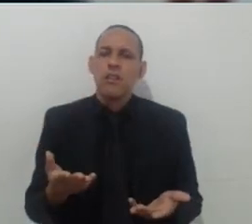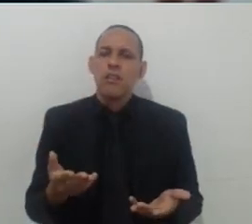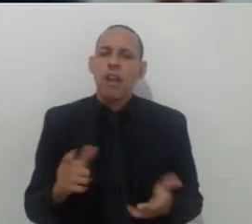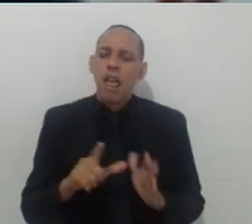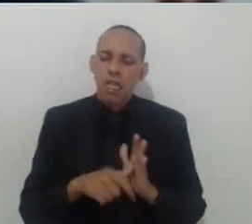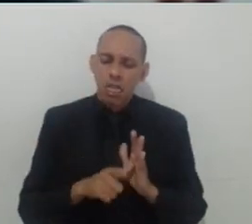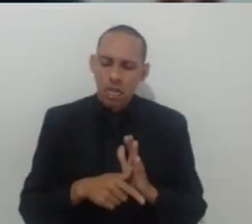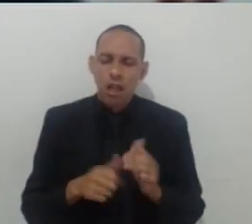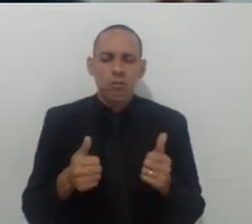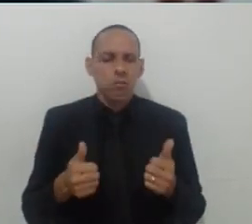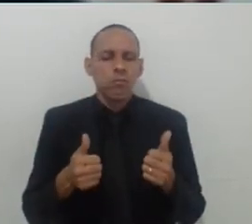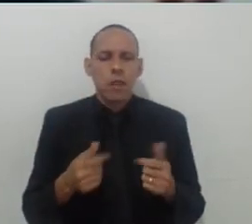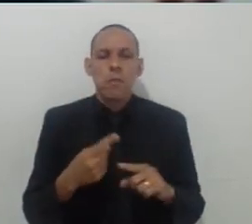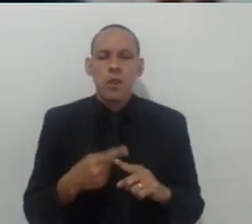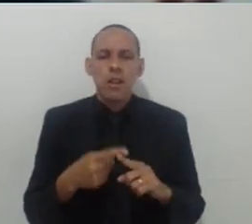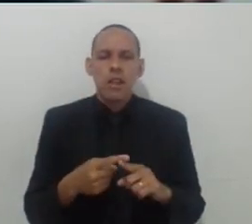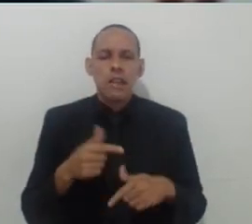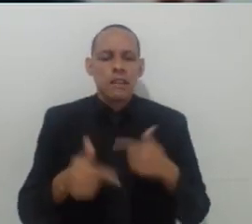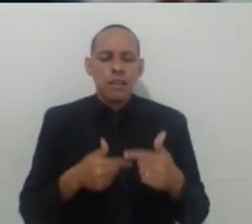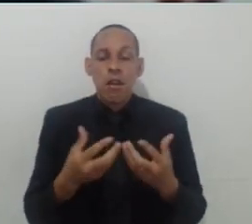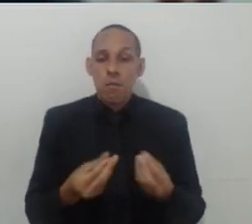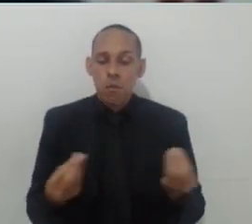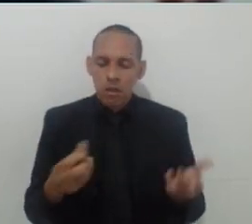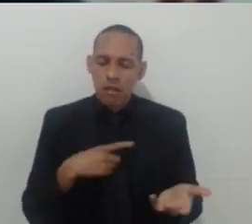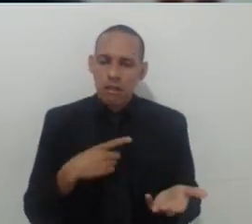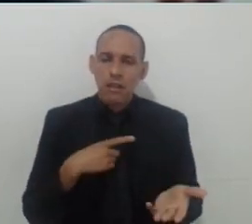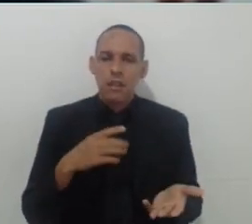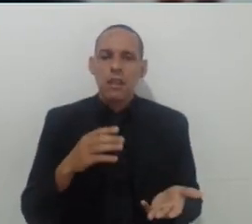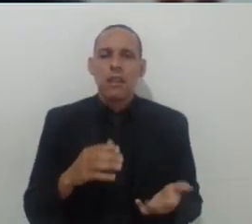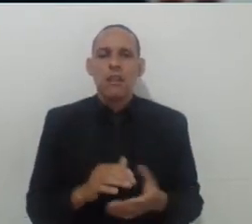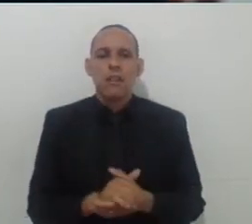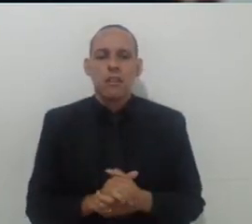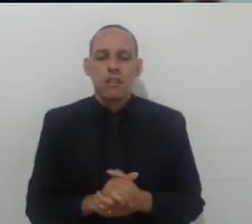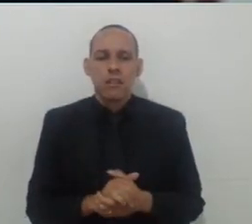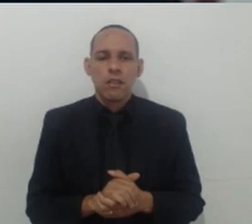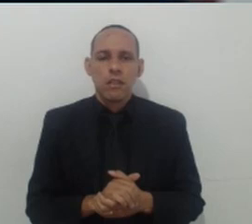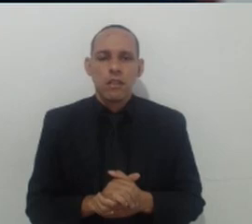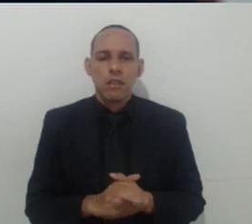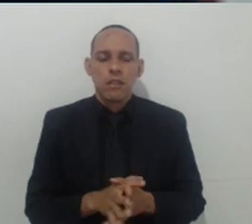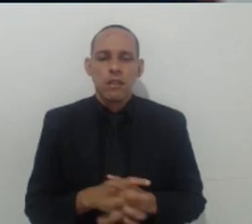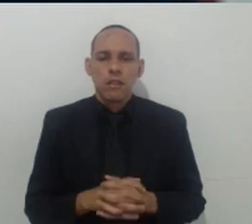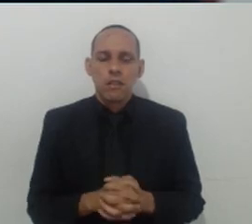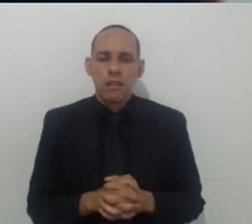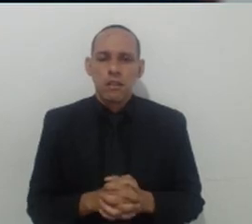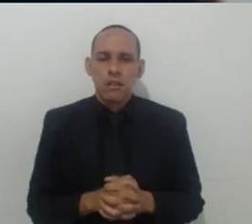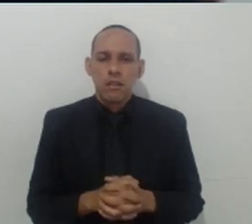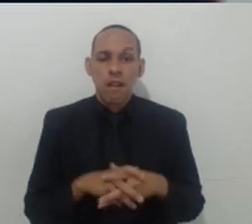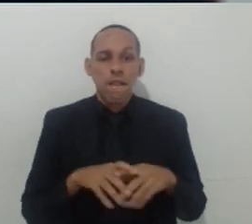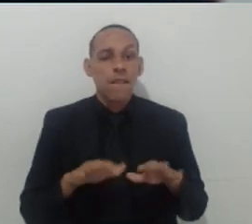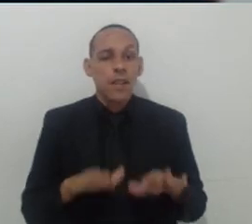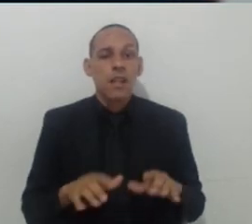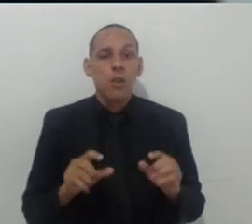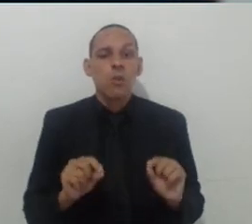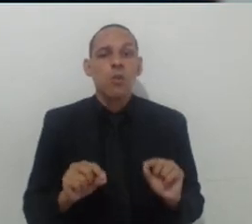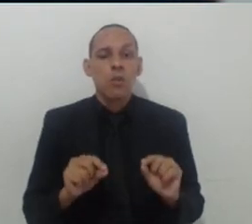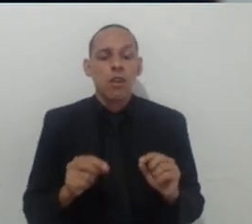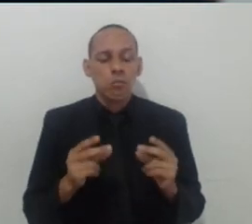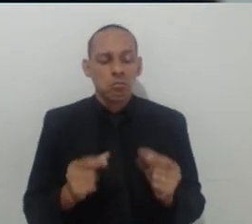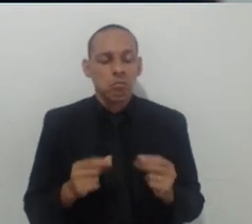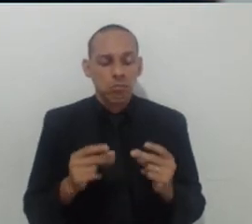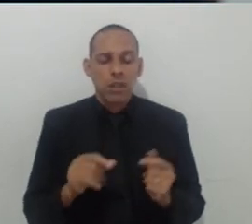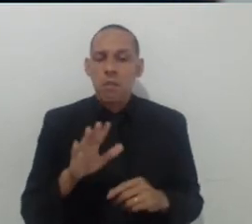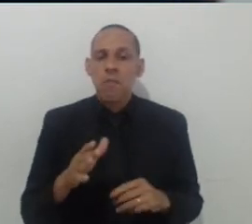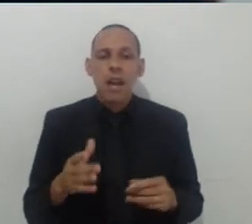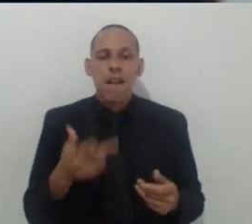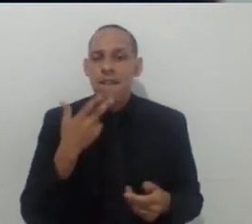assoberbada de serviço que estava aquela vara, funcionaram lá, e ficou para o tempo. Não houve contestação